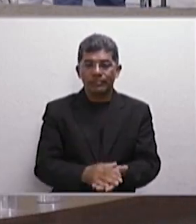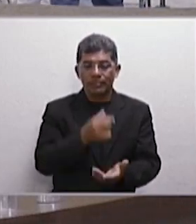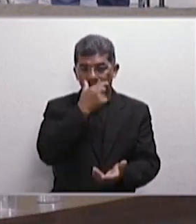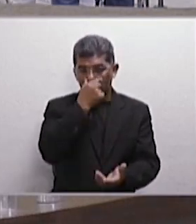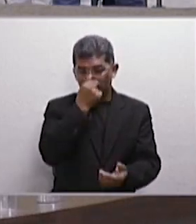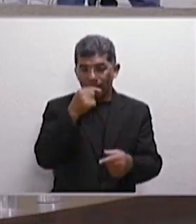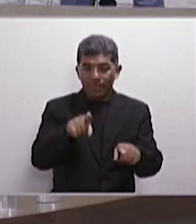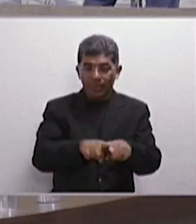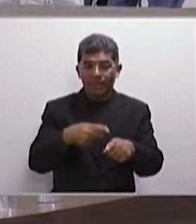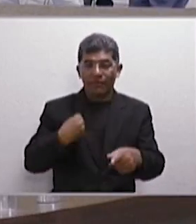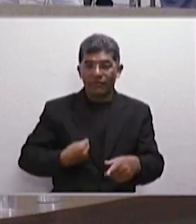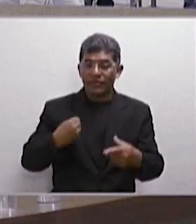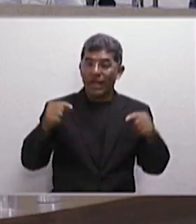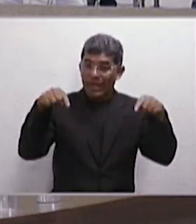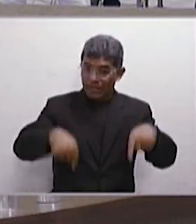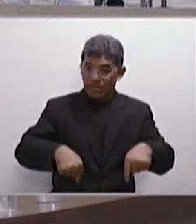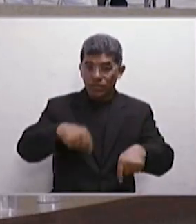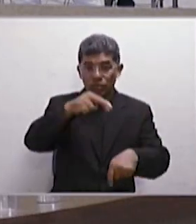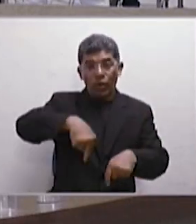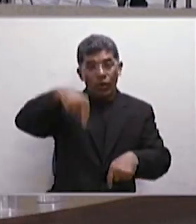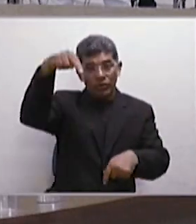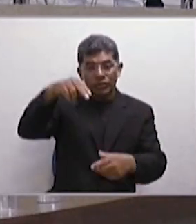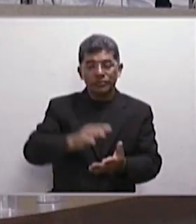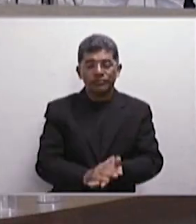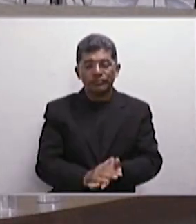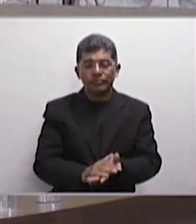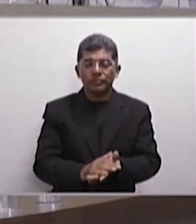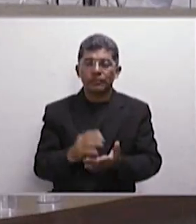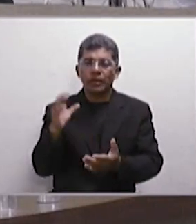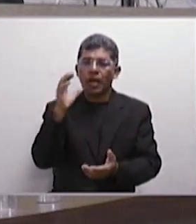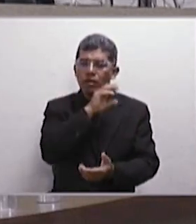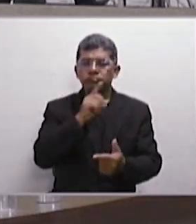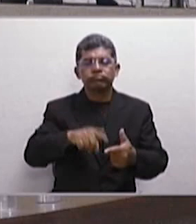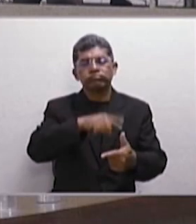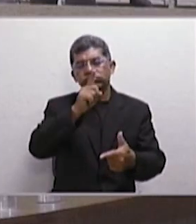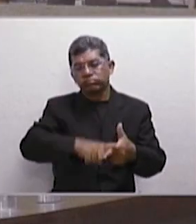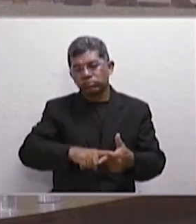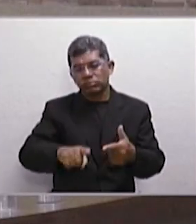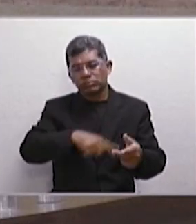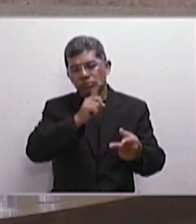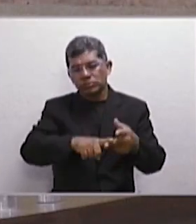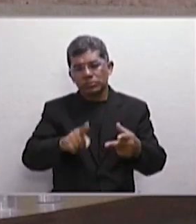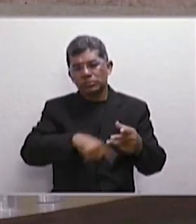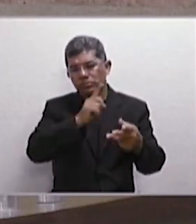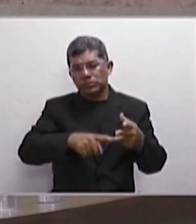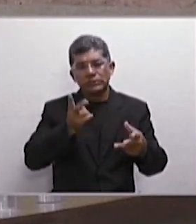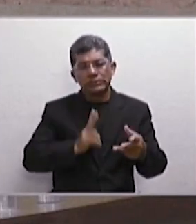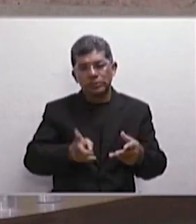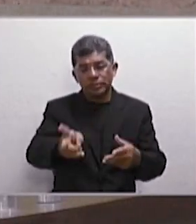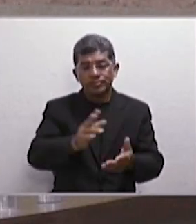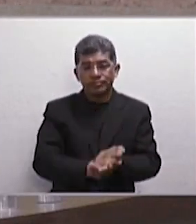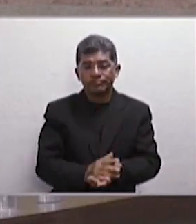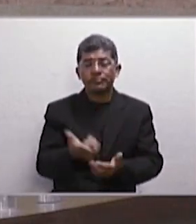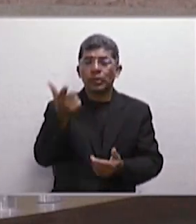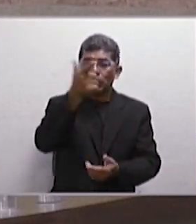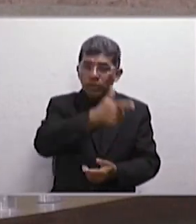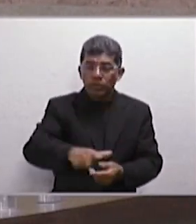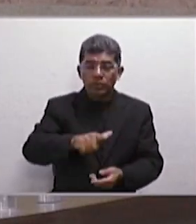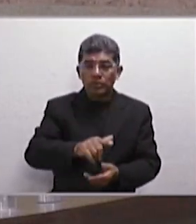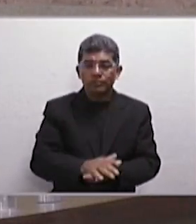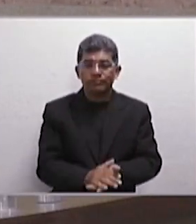severa pela qual estamos passando e a repetição dos problemas com os quais convivemos quando se fala desta